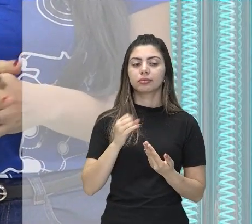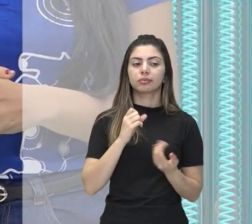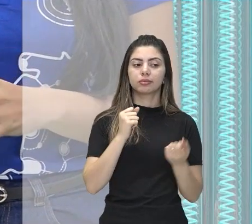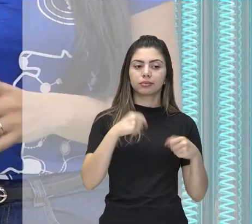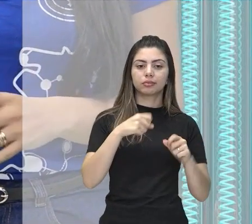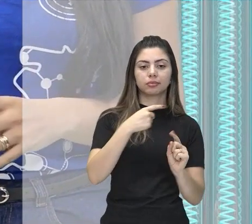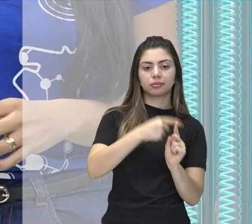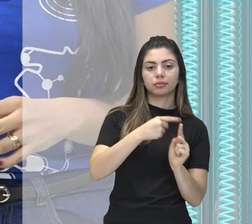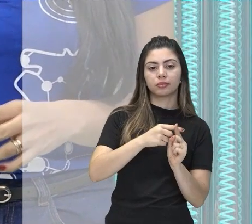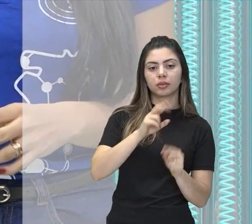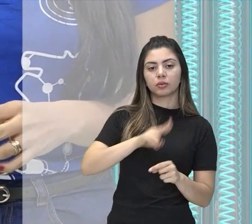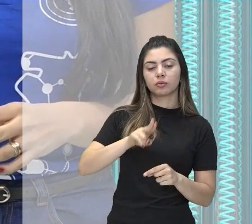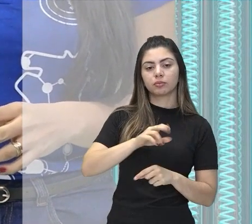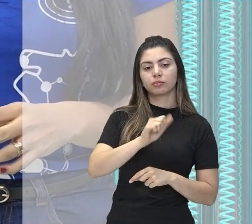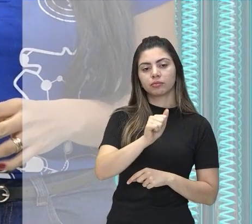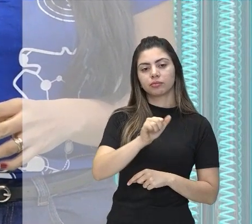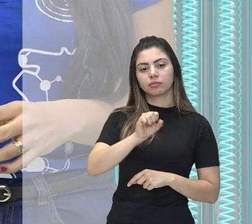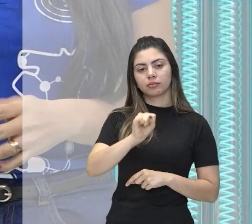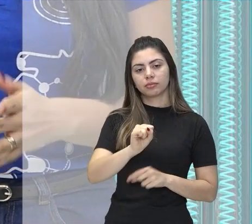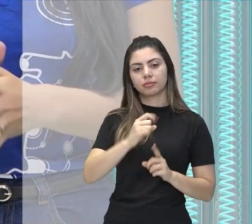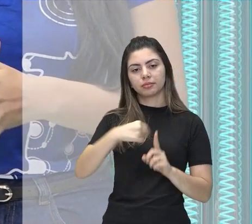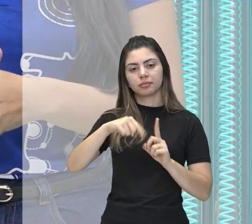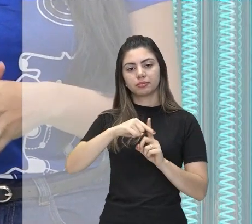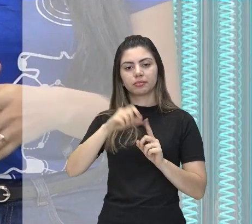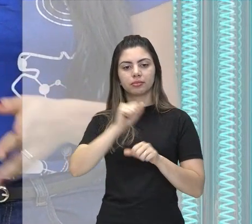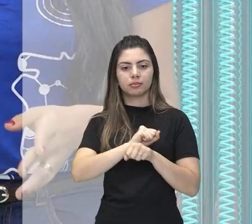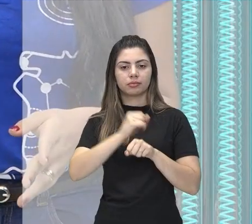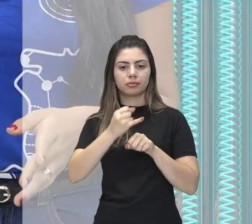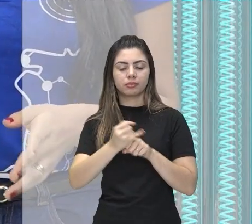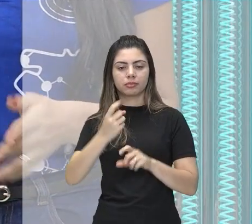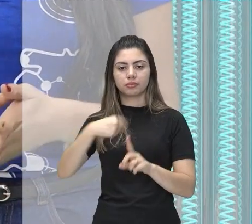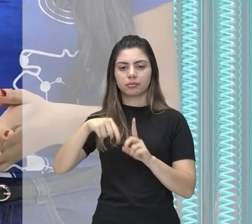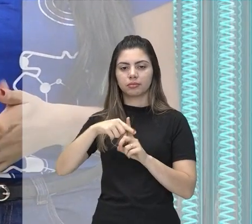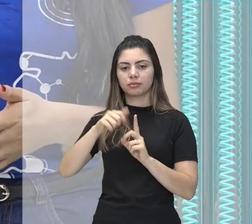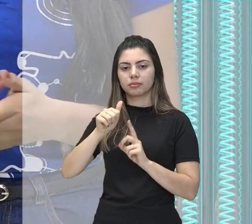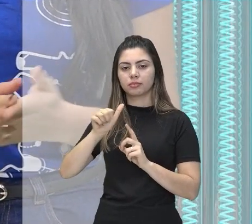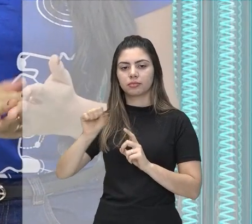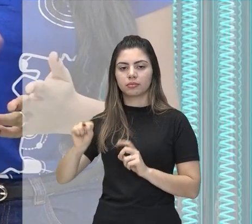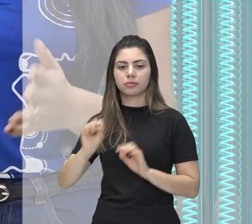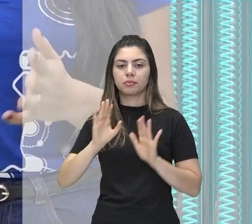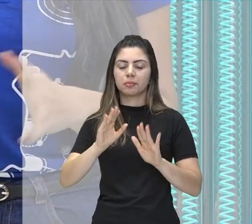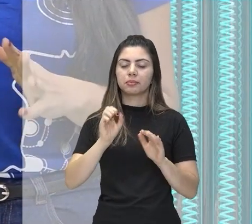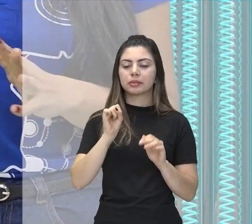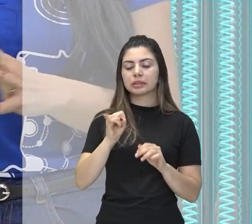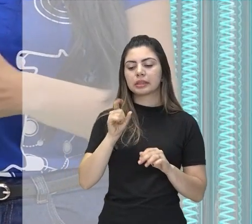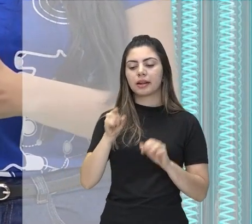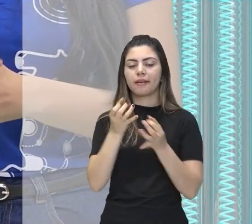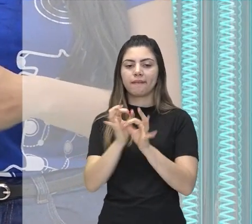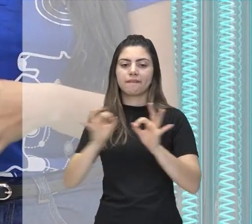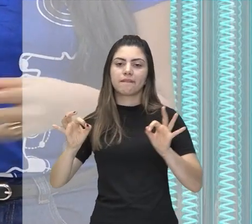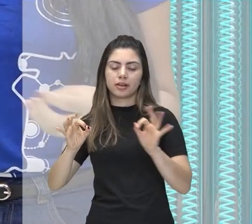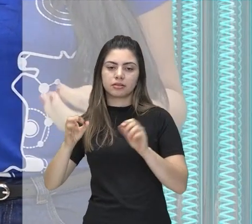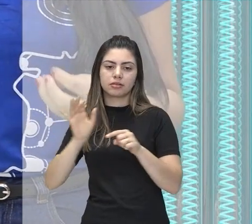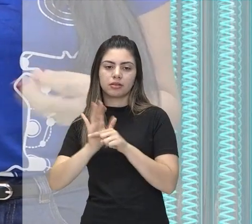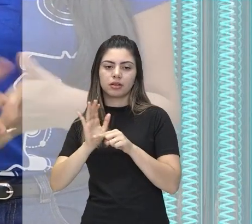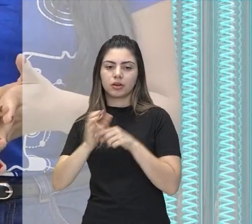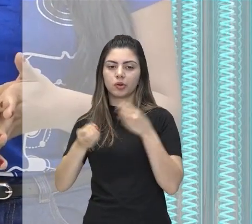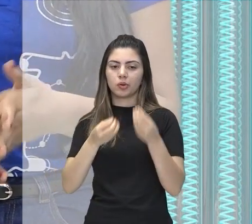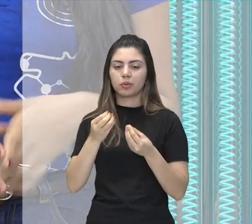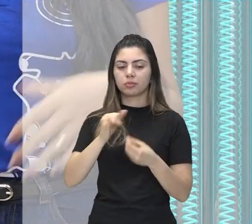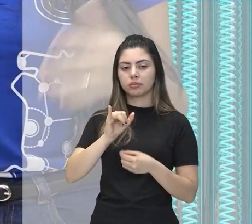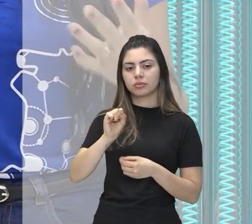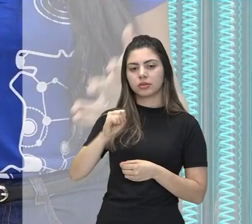o as, mais o adjetivo mais o as, e o negativo not as, o adjetivo mais as. Como